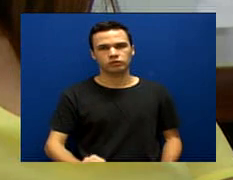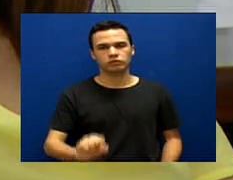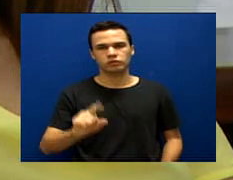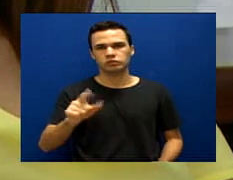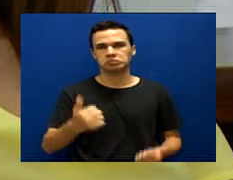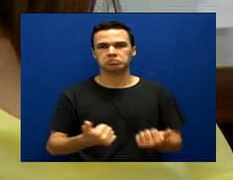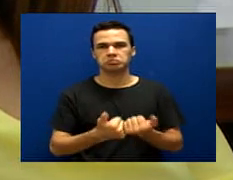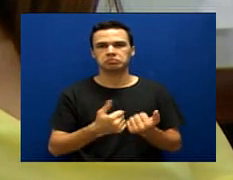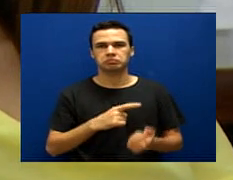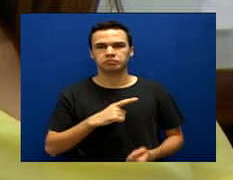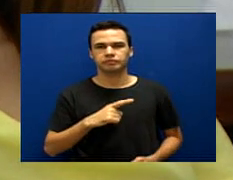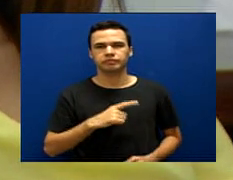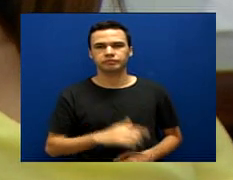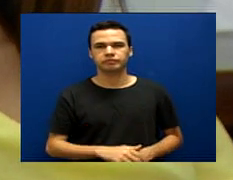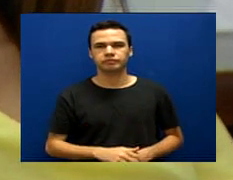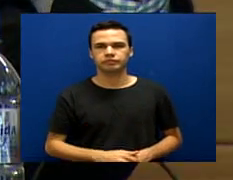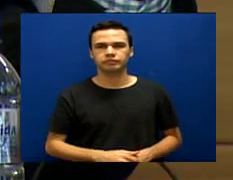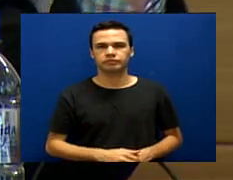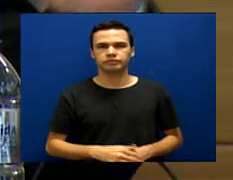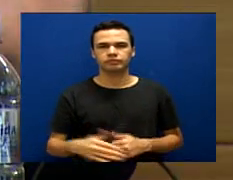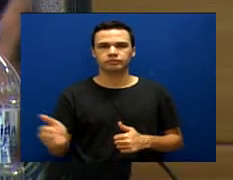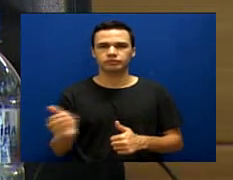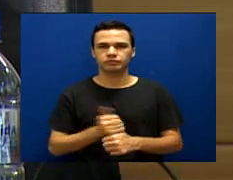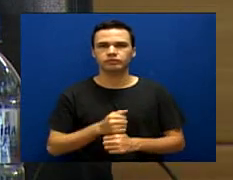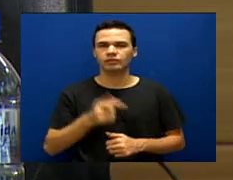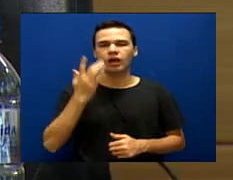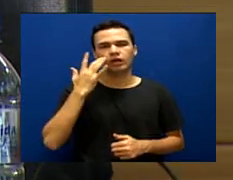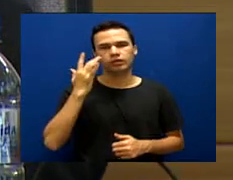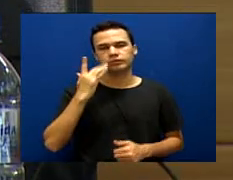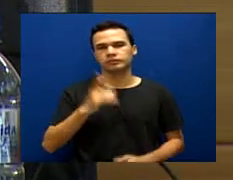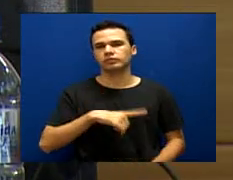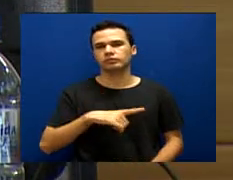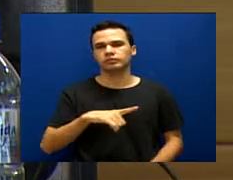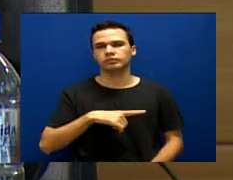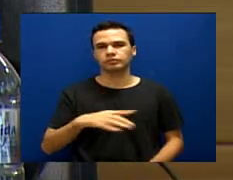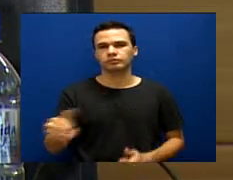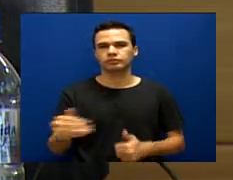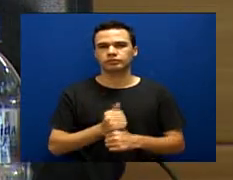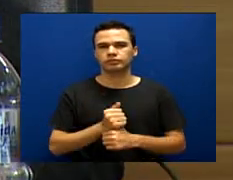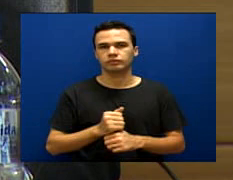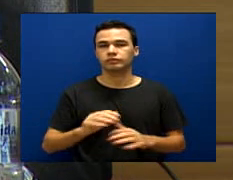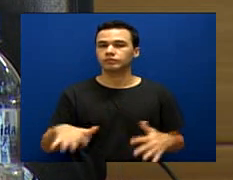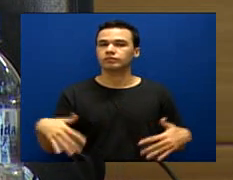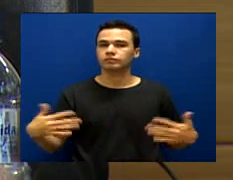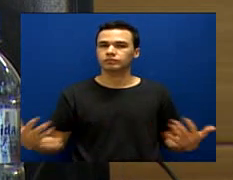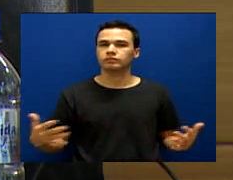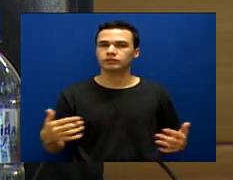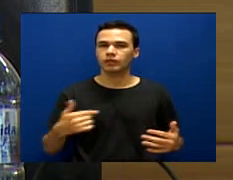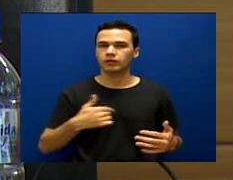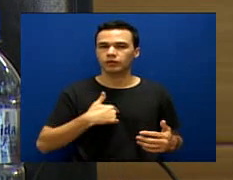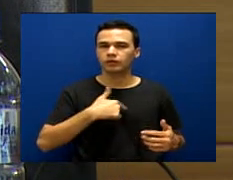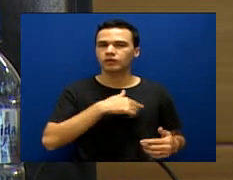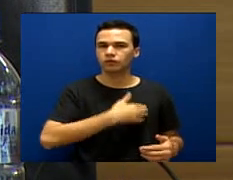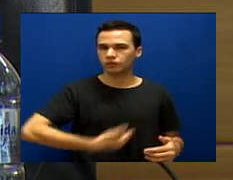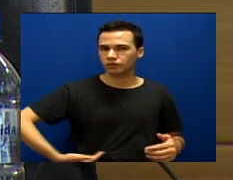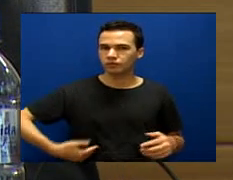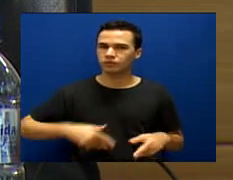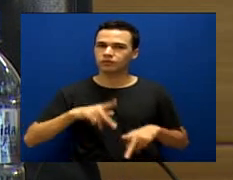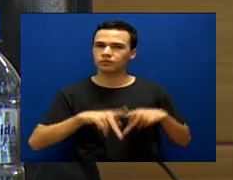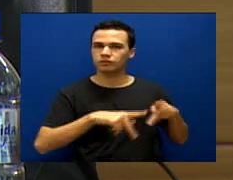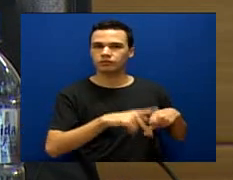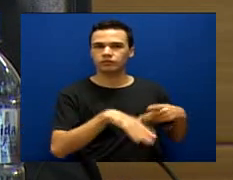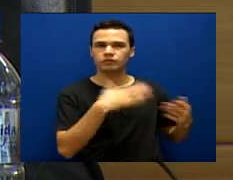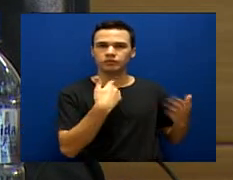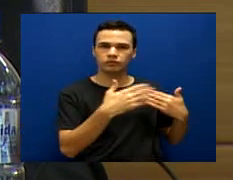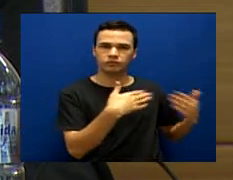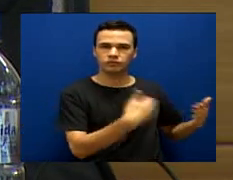alguém estava. Marcelo estava aí. Naquele dia parece que estava, né? Realmente, como políticas públicas,